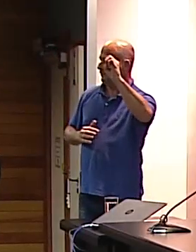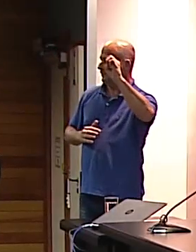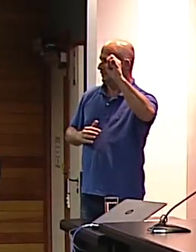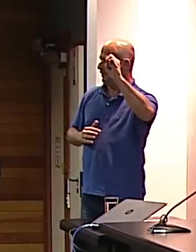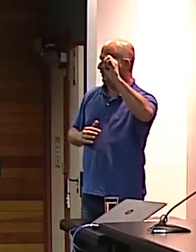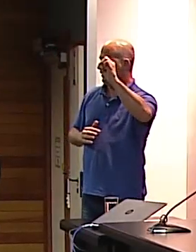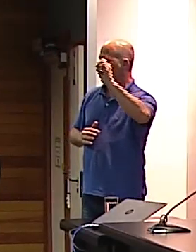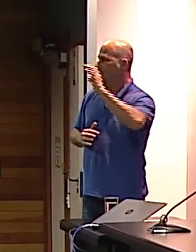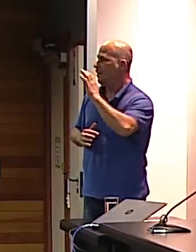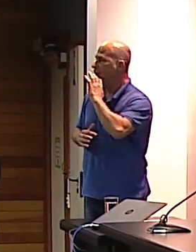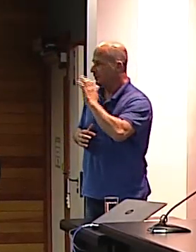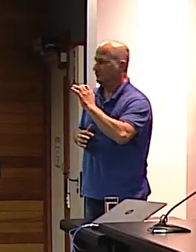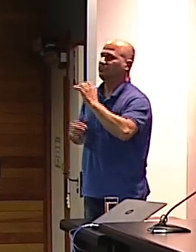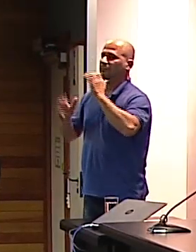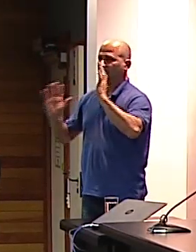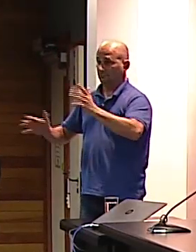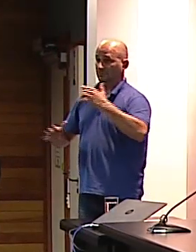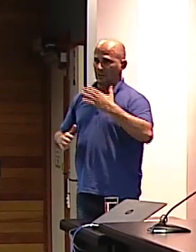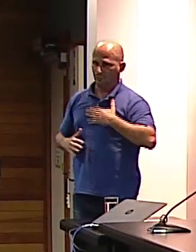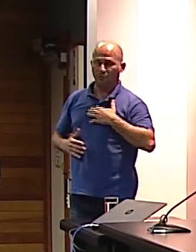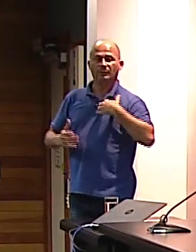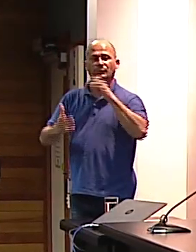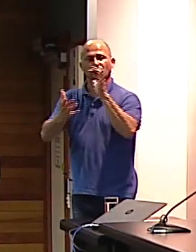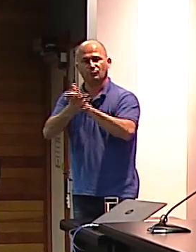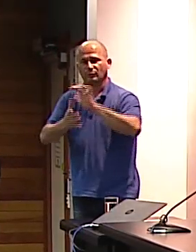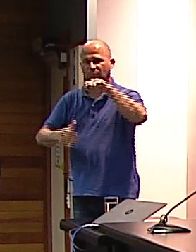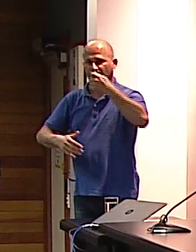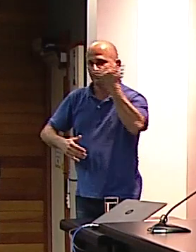concurso para a Fundação Catarinense de Educação Especial.